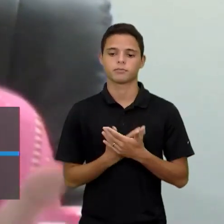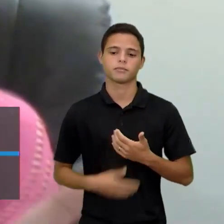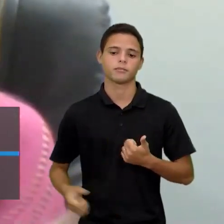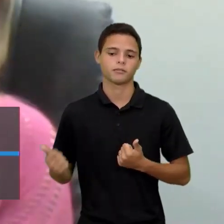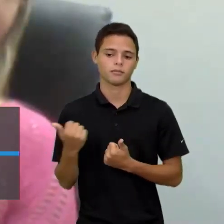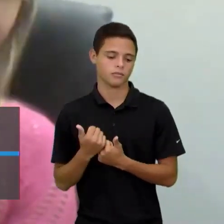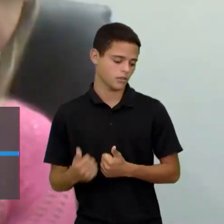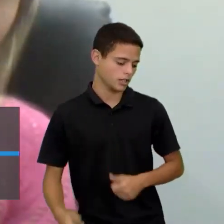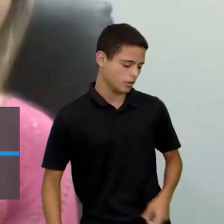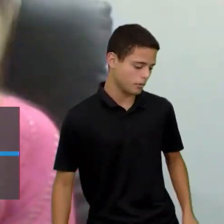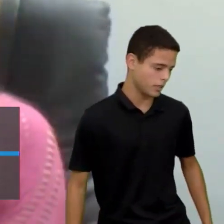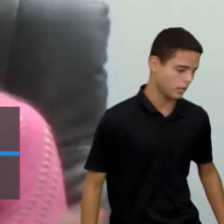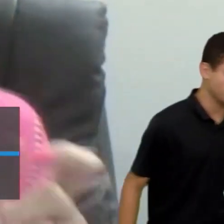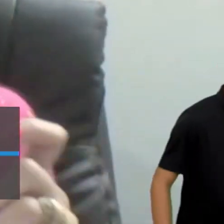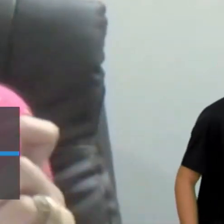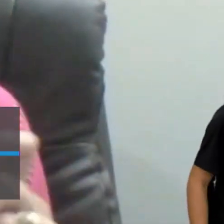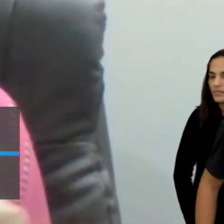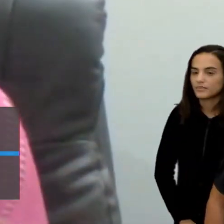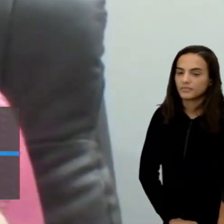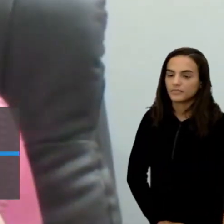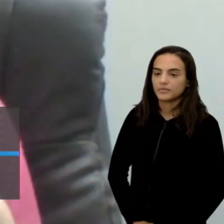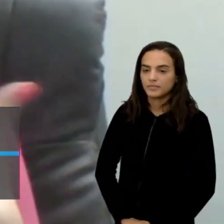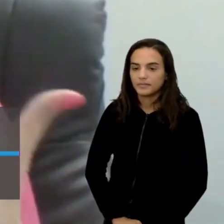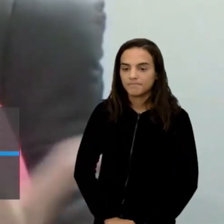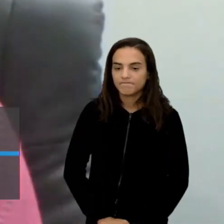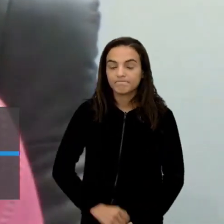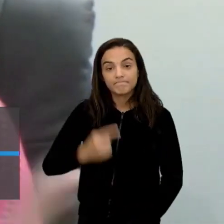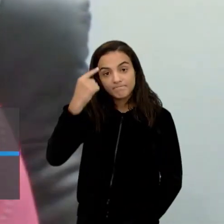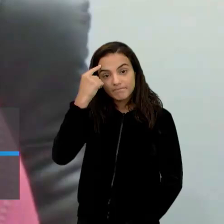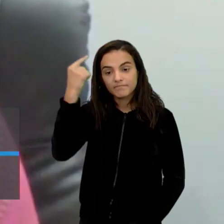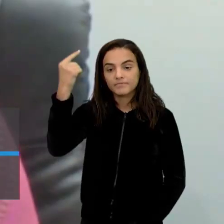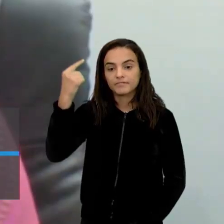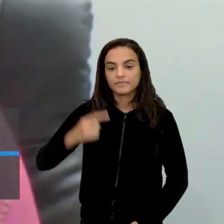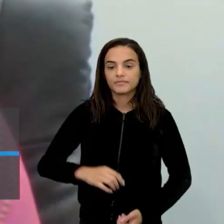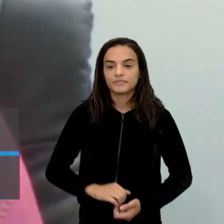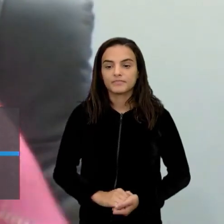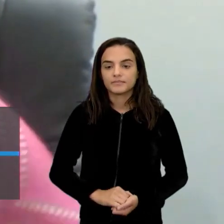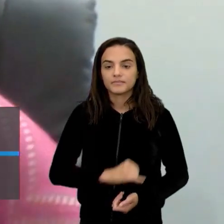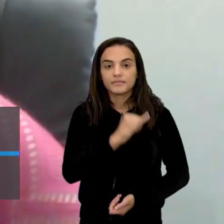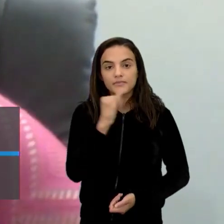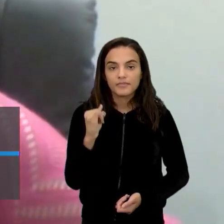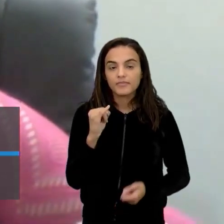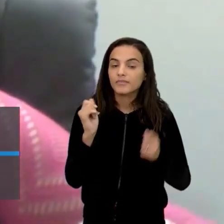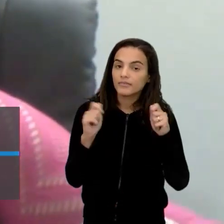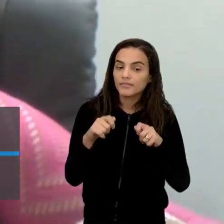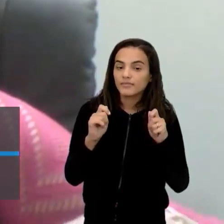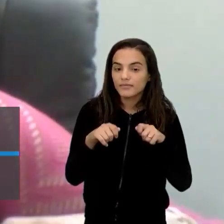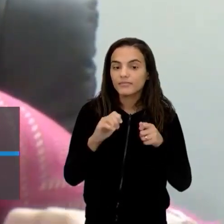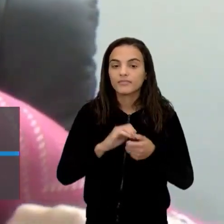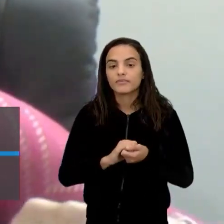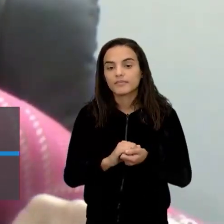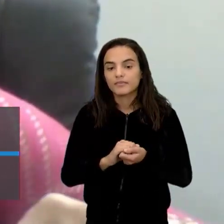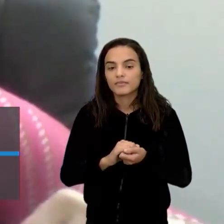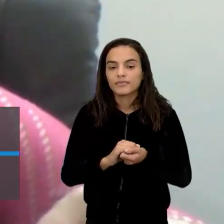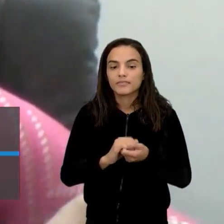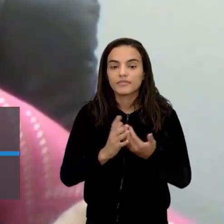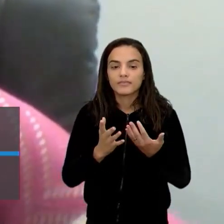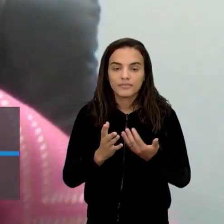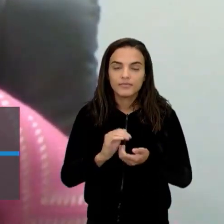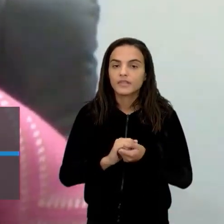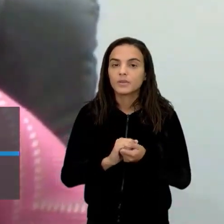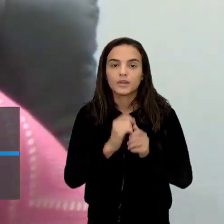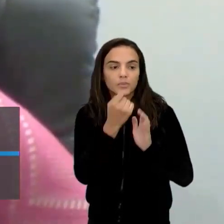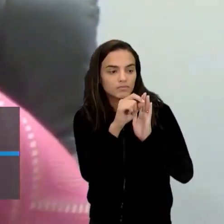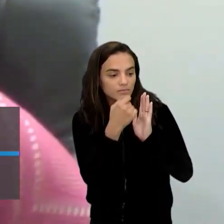o vizinho para tentar ir lá e marcar. Então, imagina quando, né, se é dado a eles, por exemplo, para copiar uma da